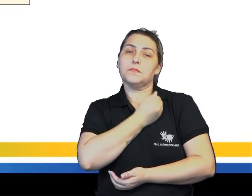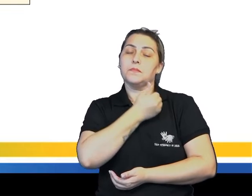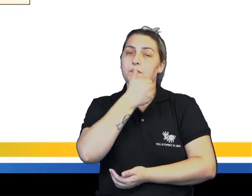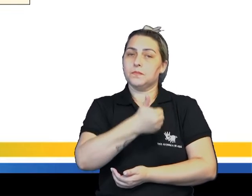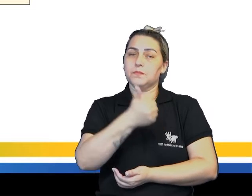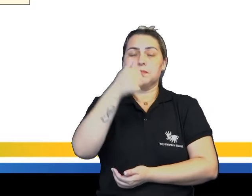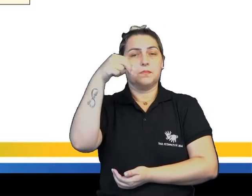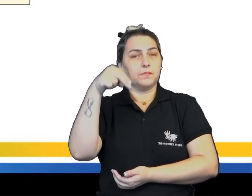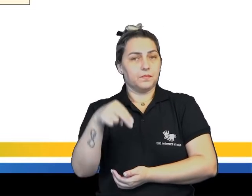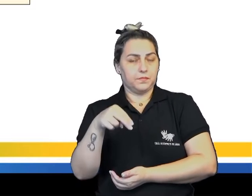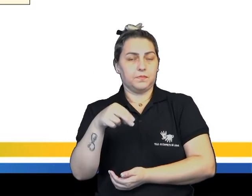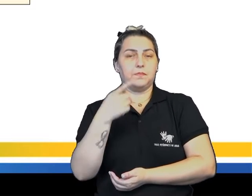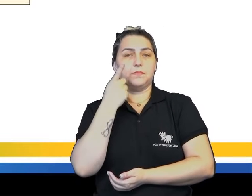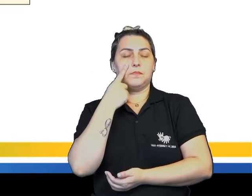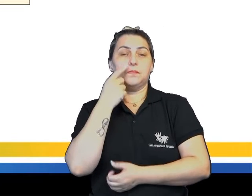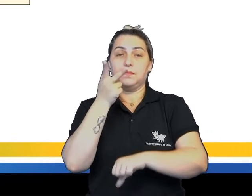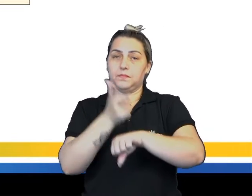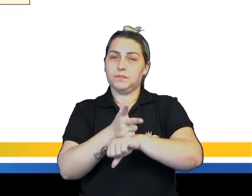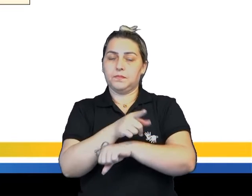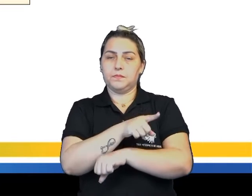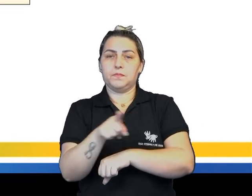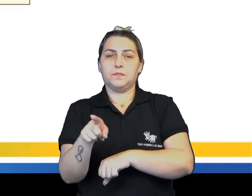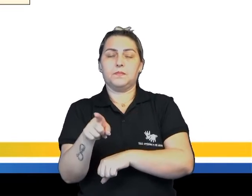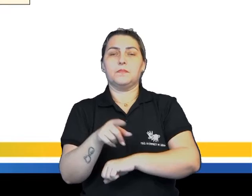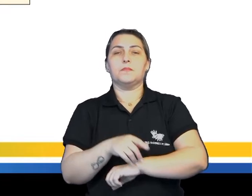podem verificar aí no vídeo de vocês.